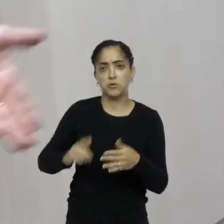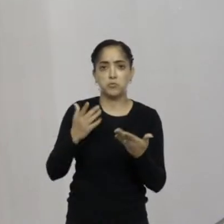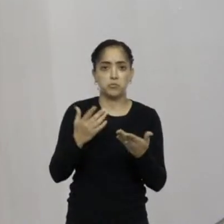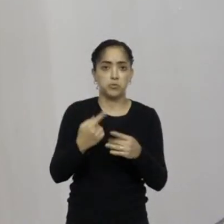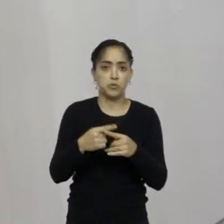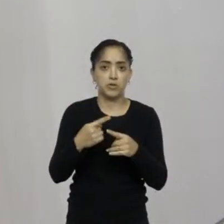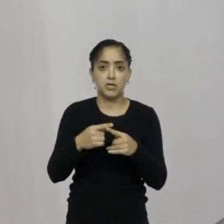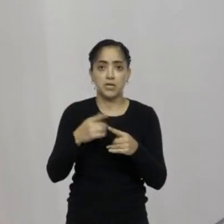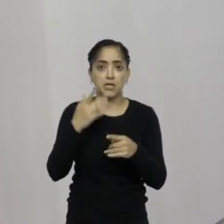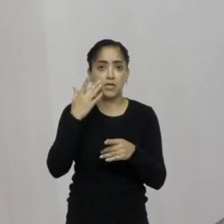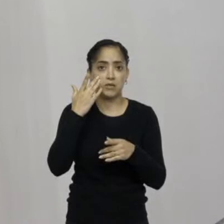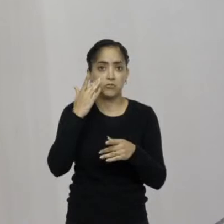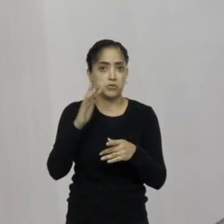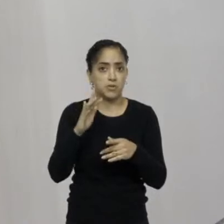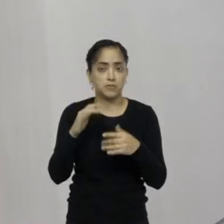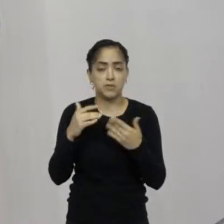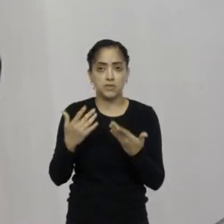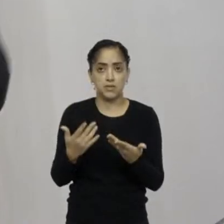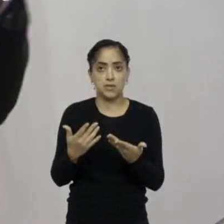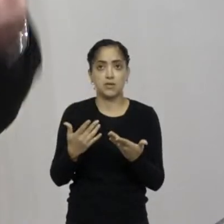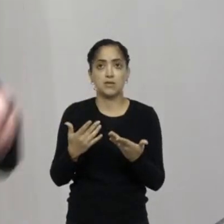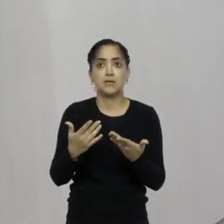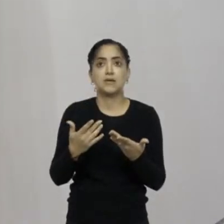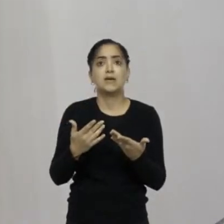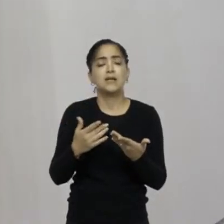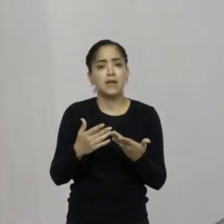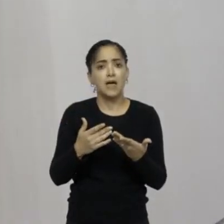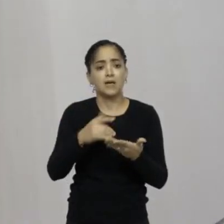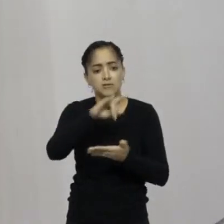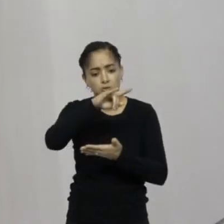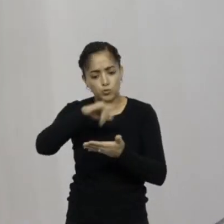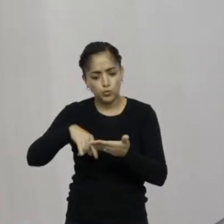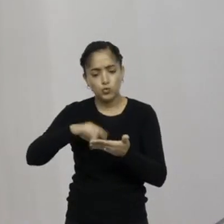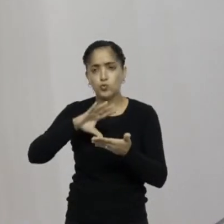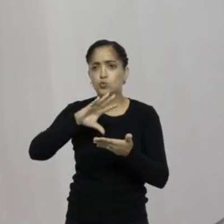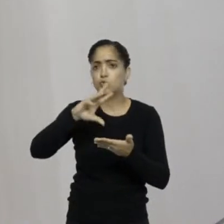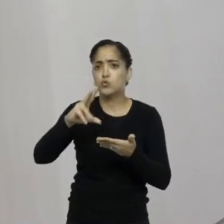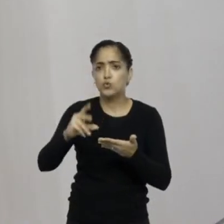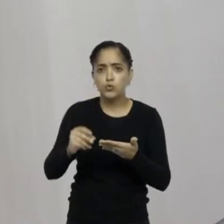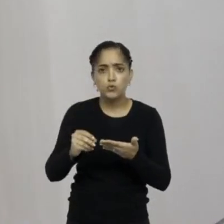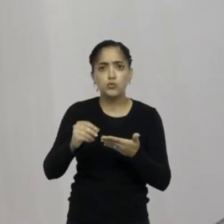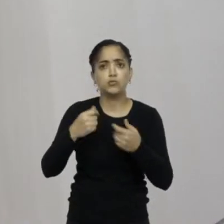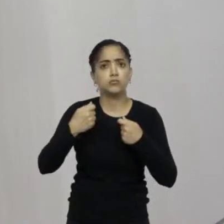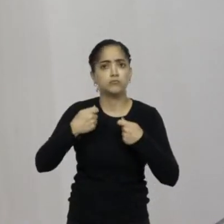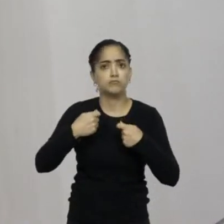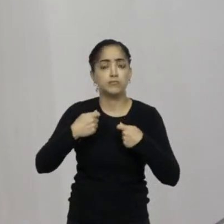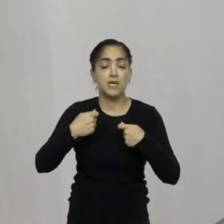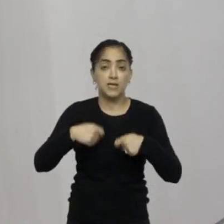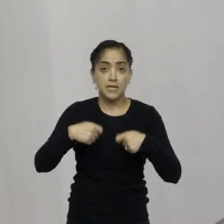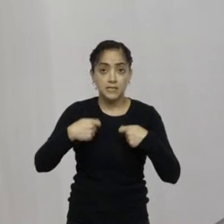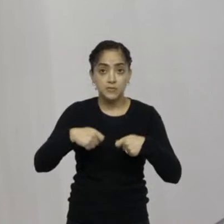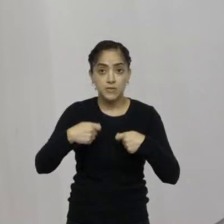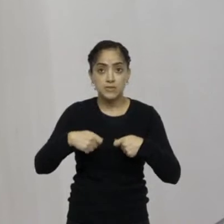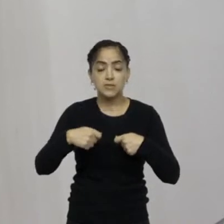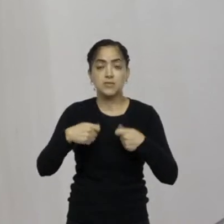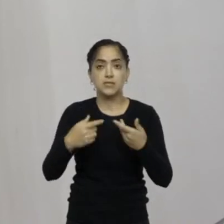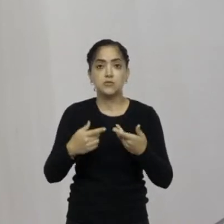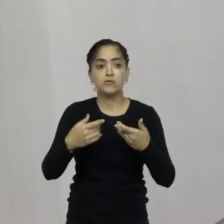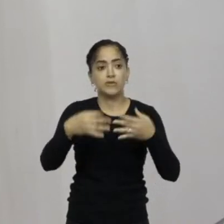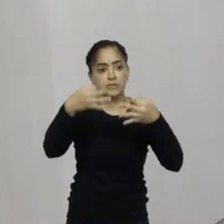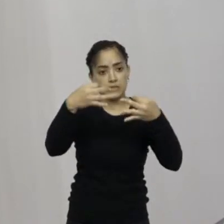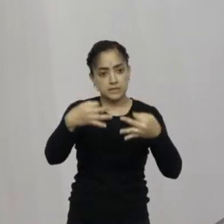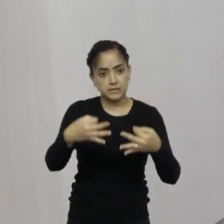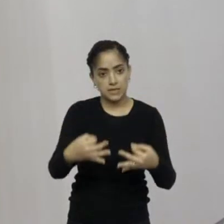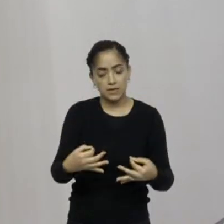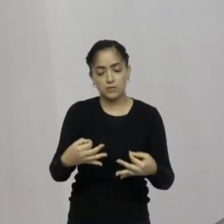é da Defesa Civil. E lá tem todos os protocolos para que eles possam fazer a operação corretamente.